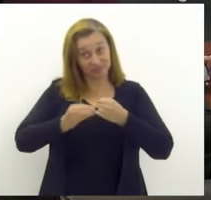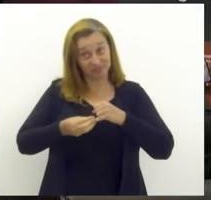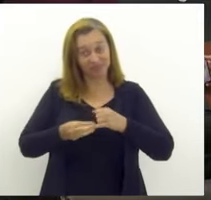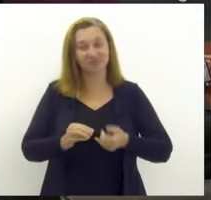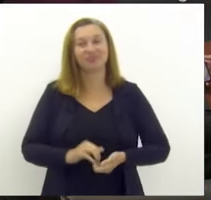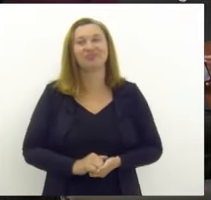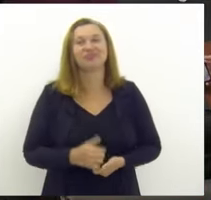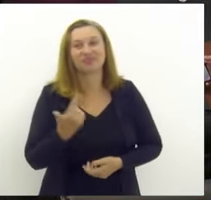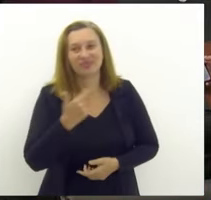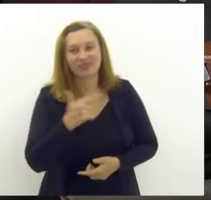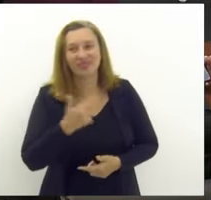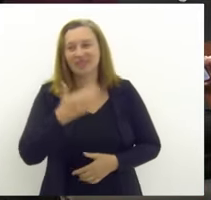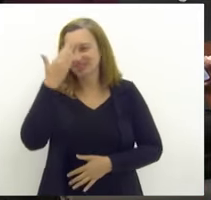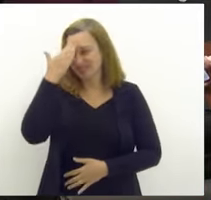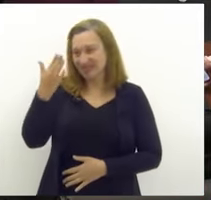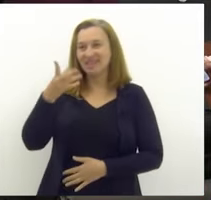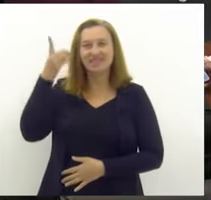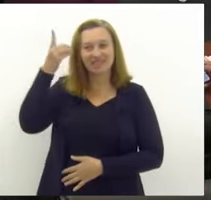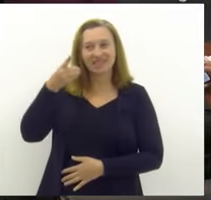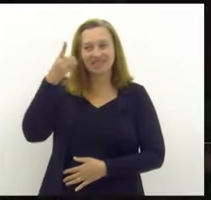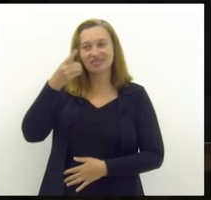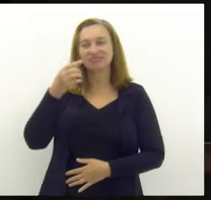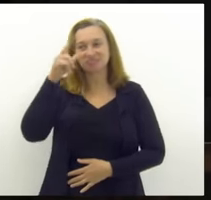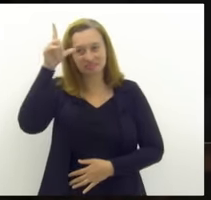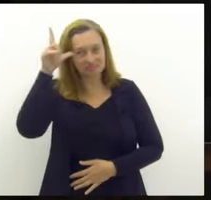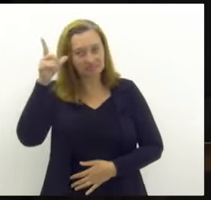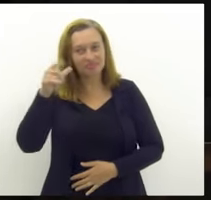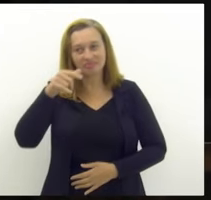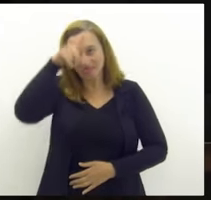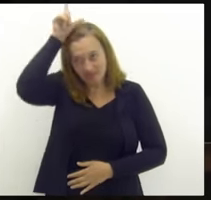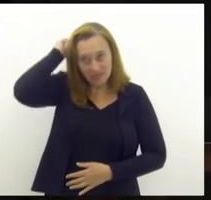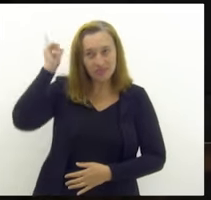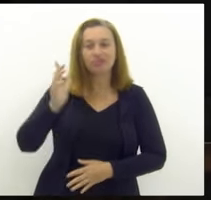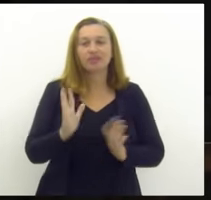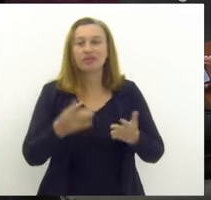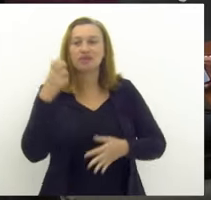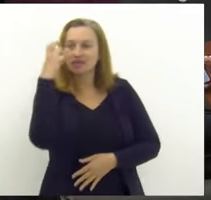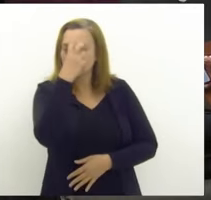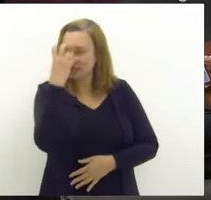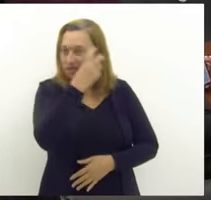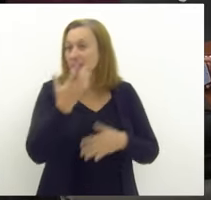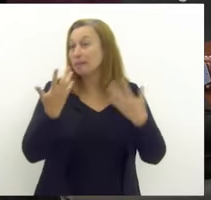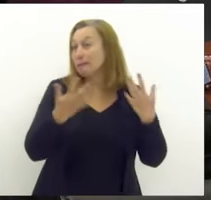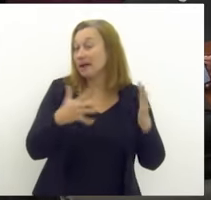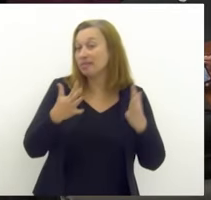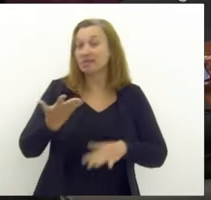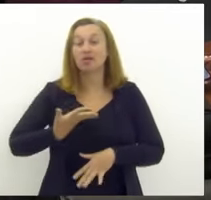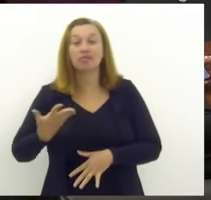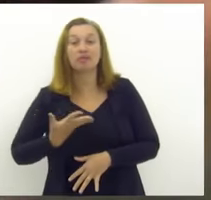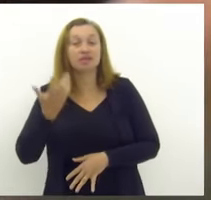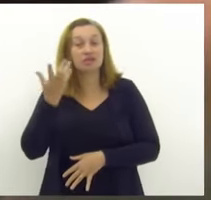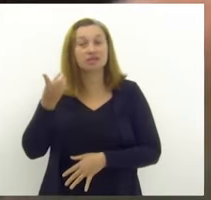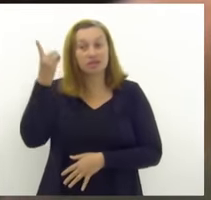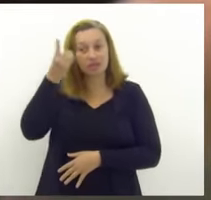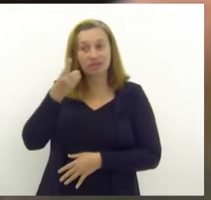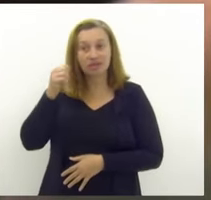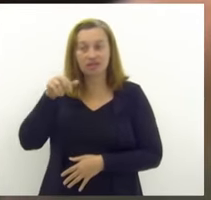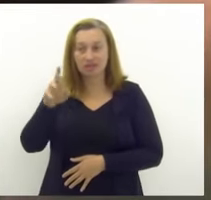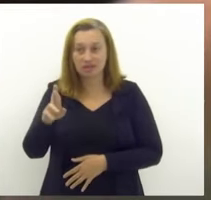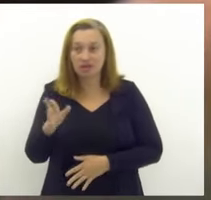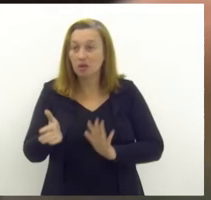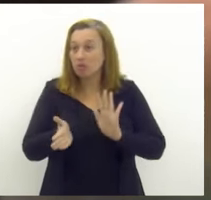Obrigado Deputado Luiz Deputado Verônica eu queria aqui parabenizar o colega Deputado rosber Reis